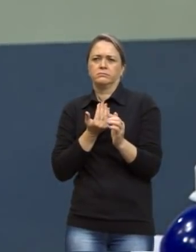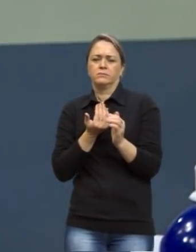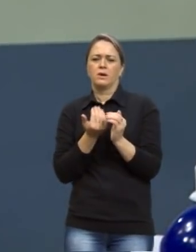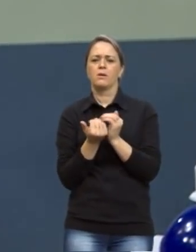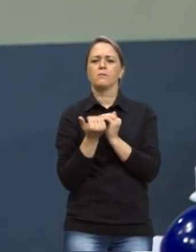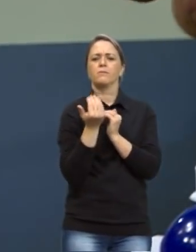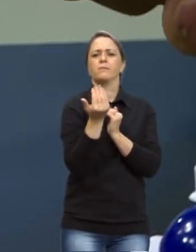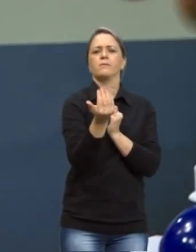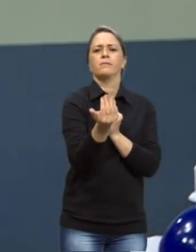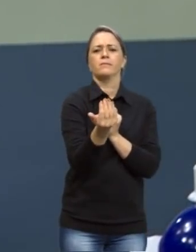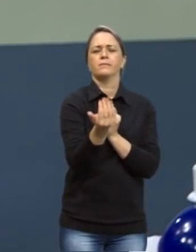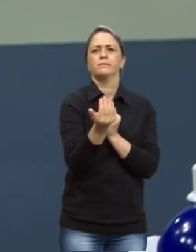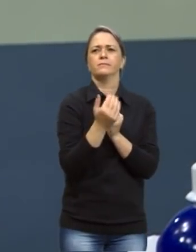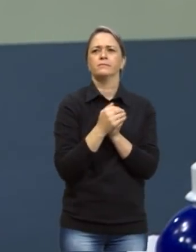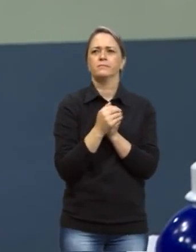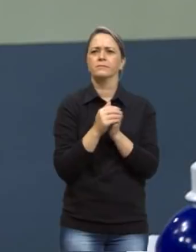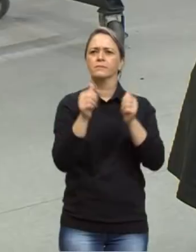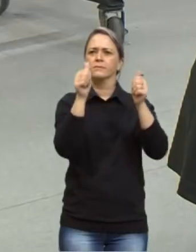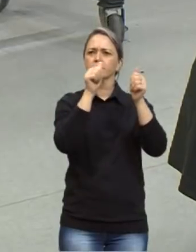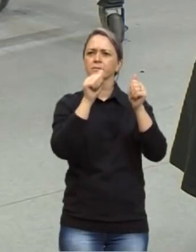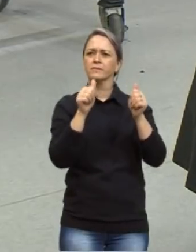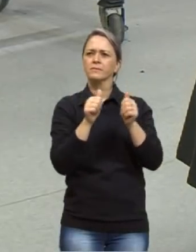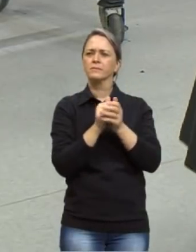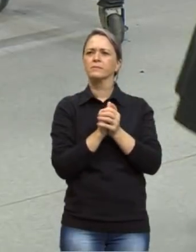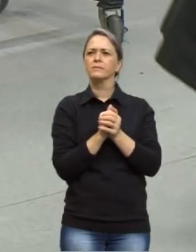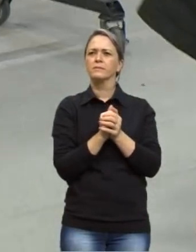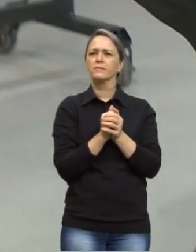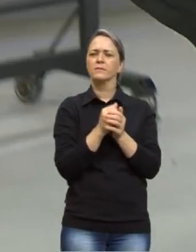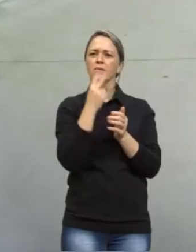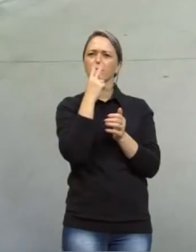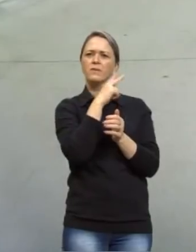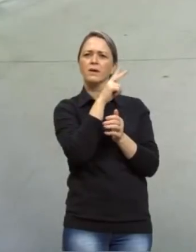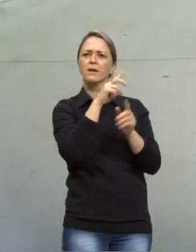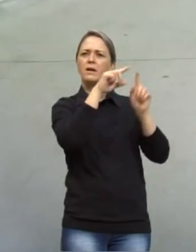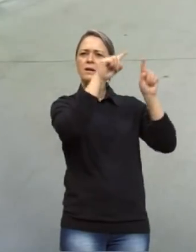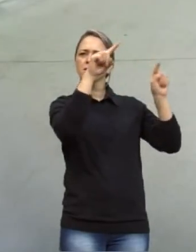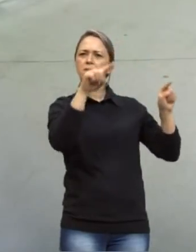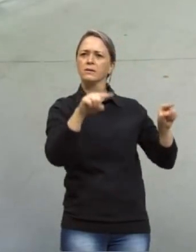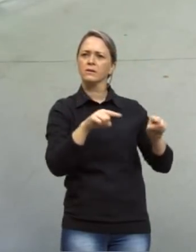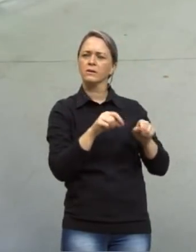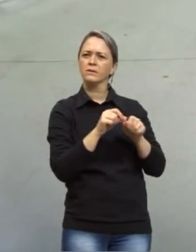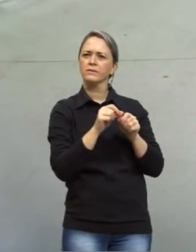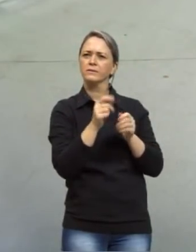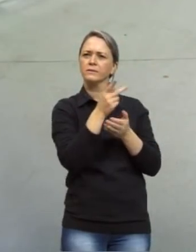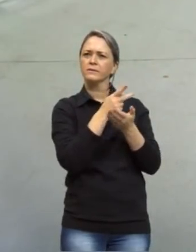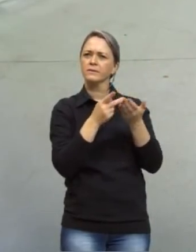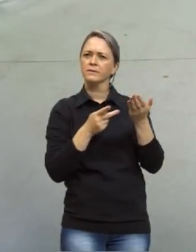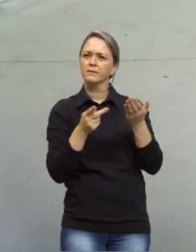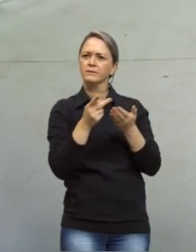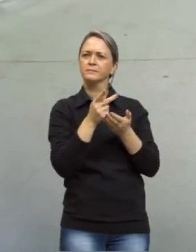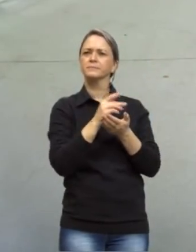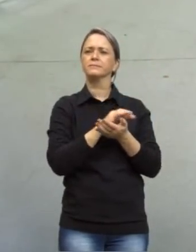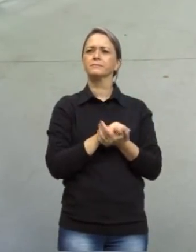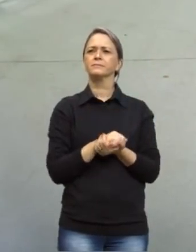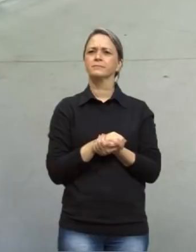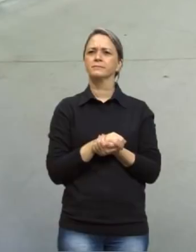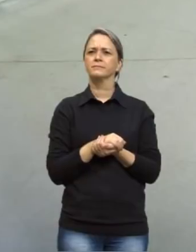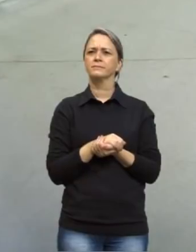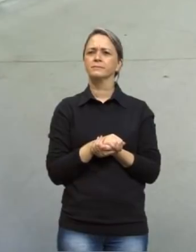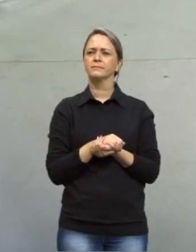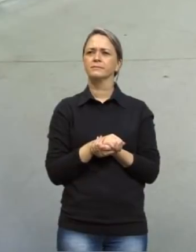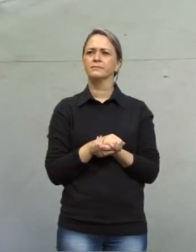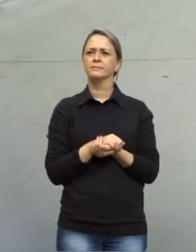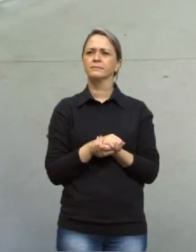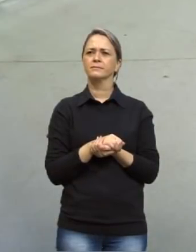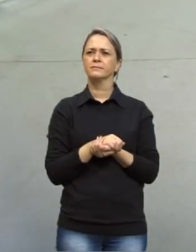outro esperar para frente vou levar lá para o quadro para vocês verem como eu desenhar aqui no quadro ó